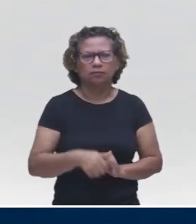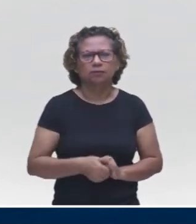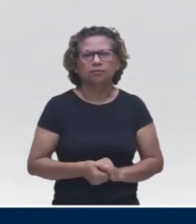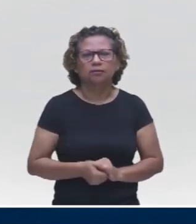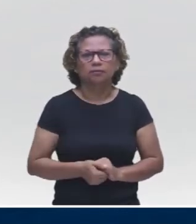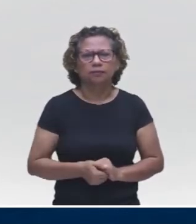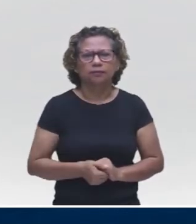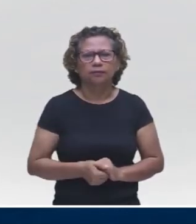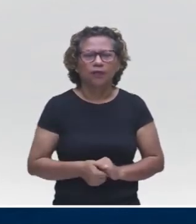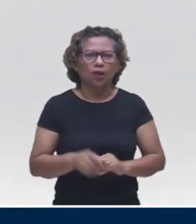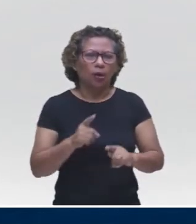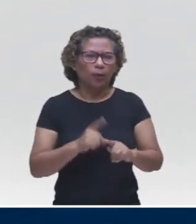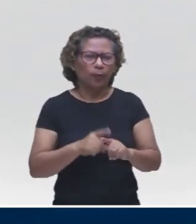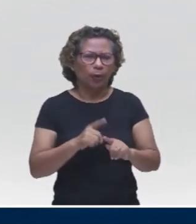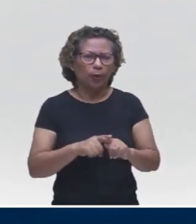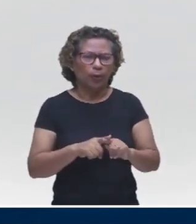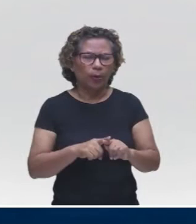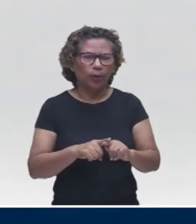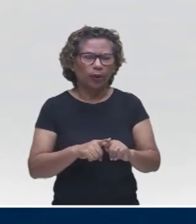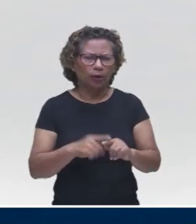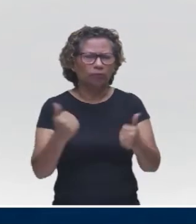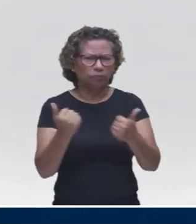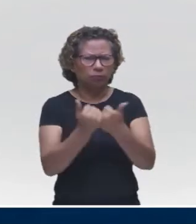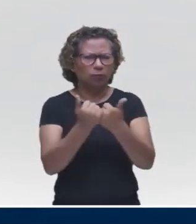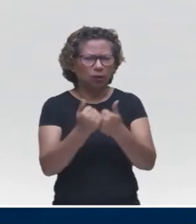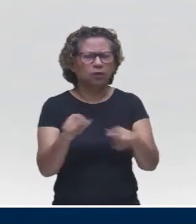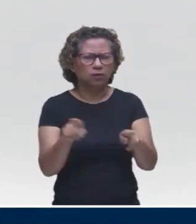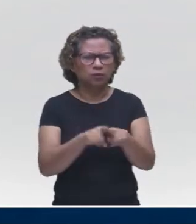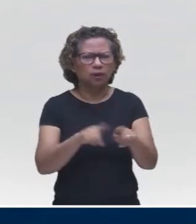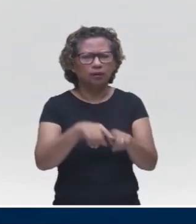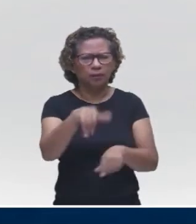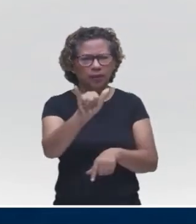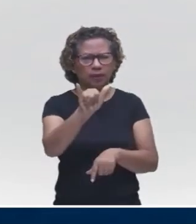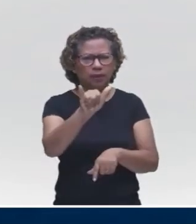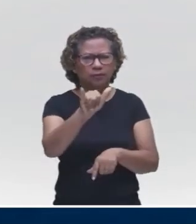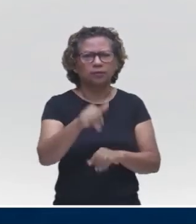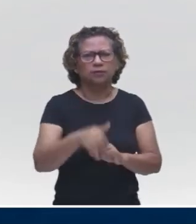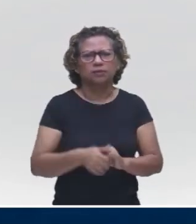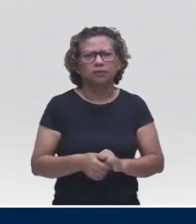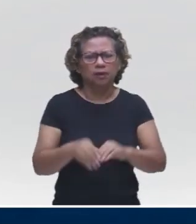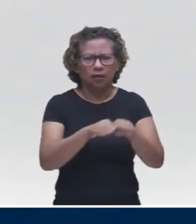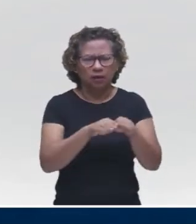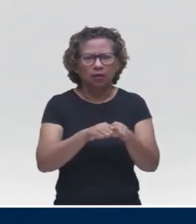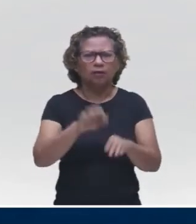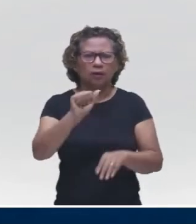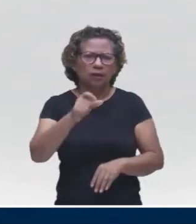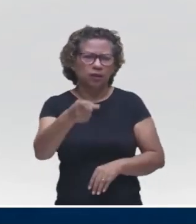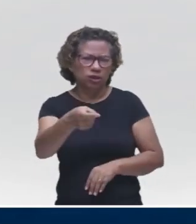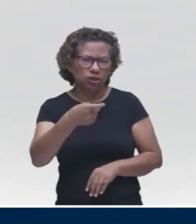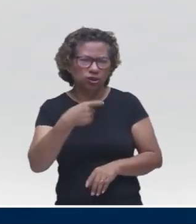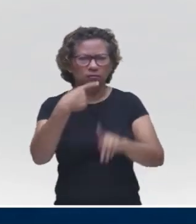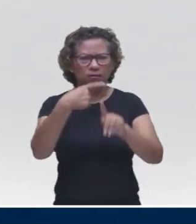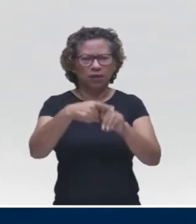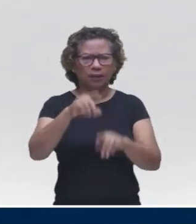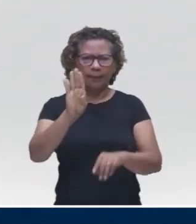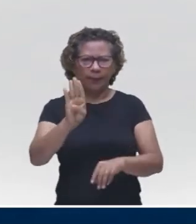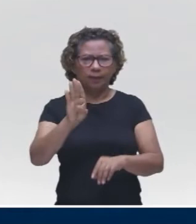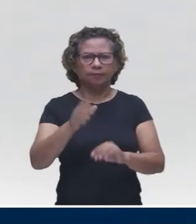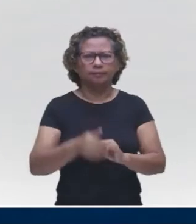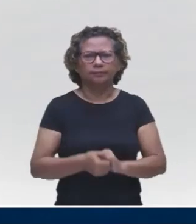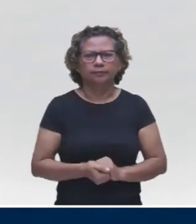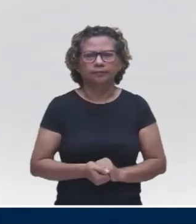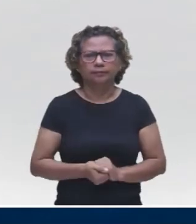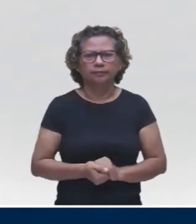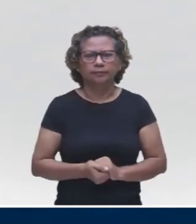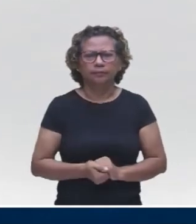o f de x, ele também pode ser escrito como y, y igual a x mais b. Como